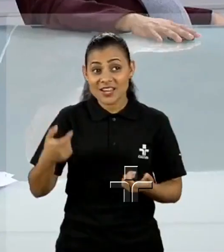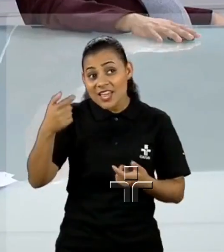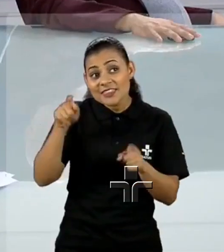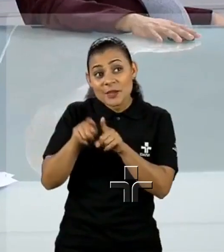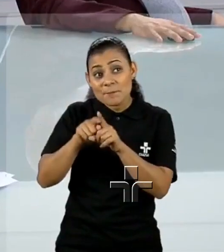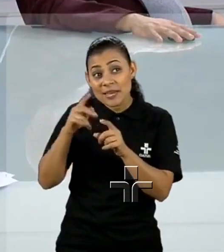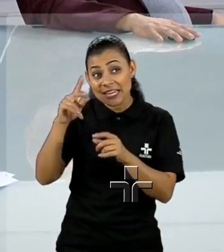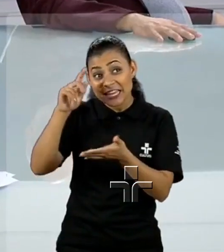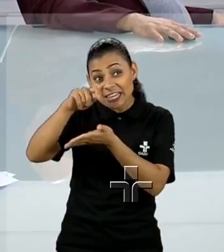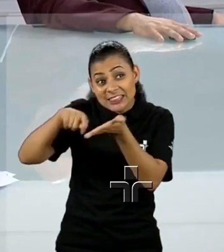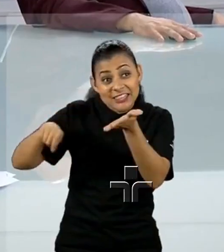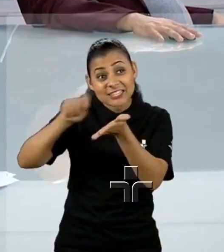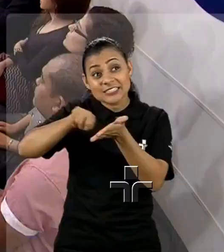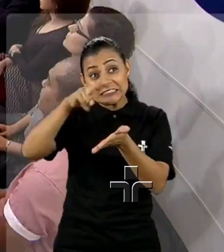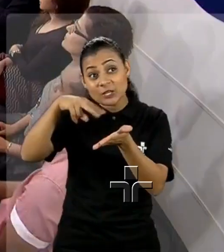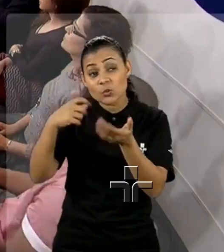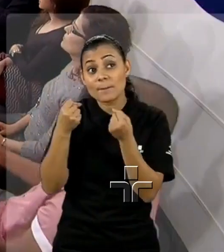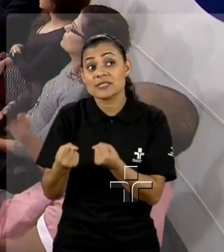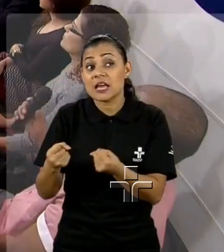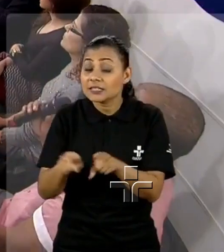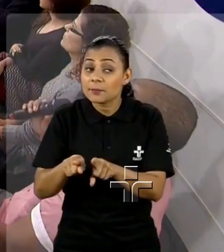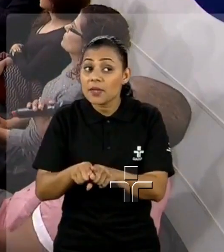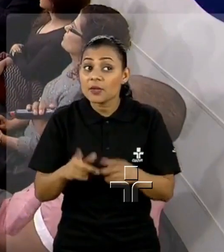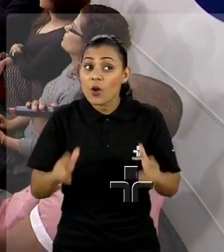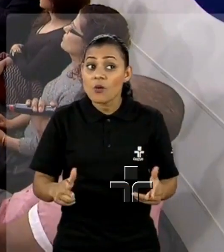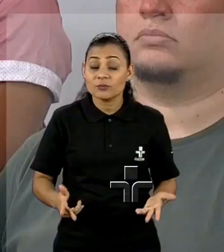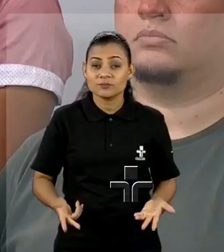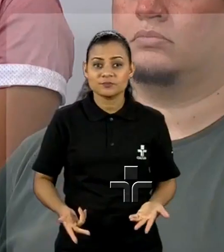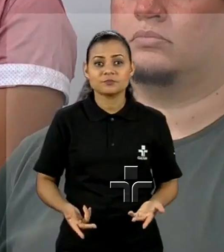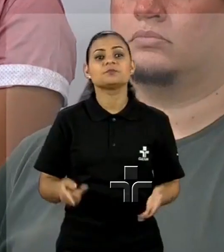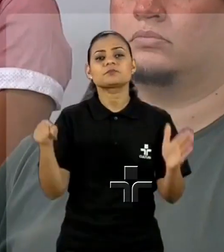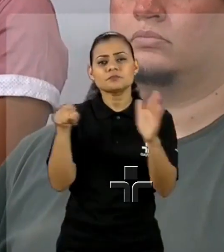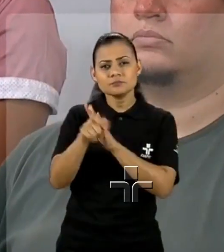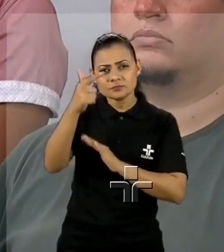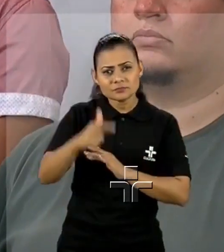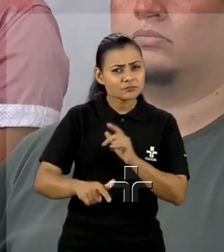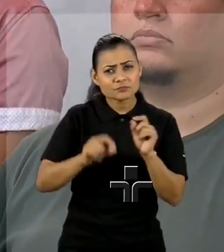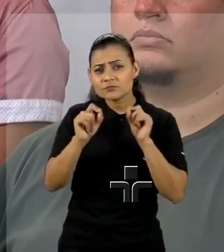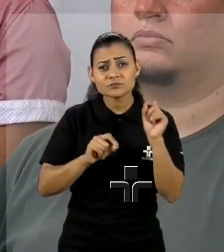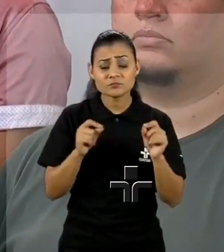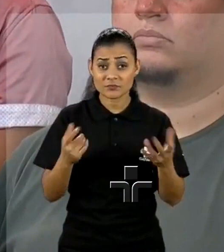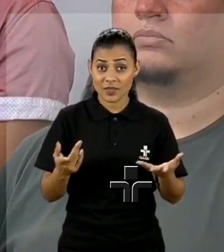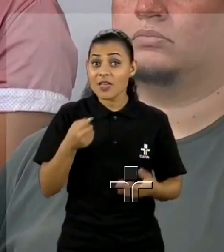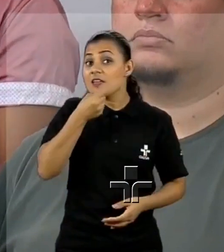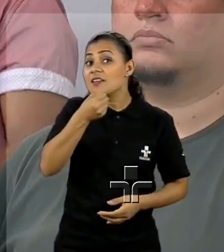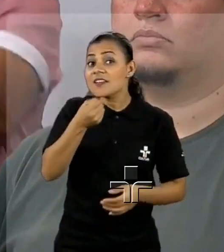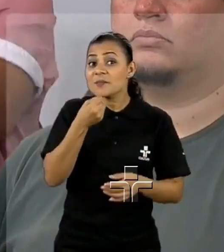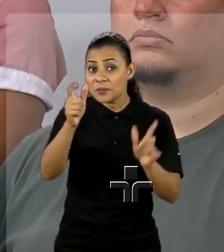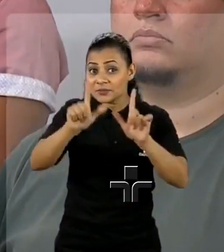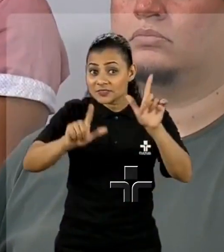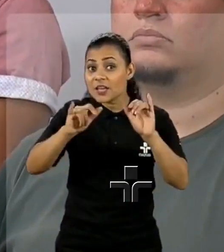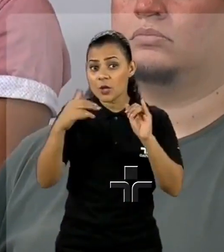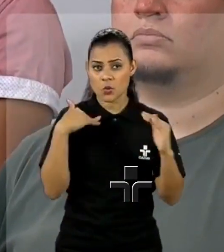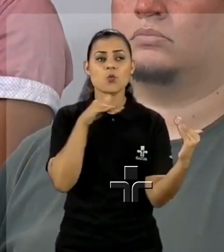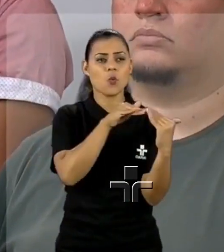mais complexos e assim por diante, né? Mais uma pergunta? De acordo com a reportagem, eu concordo com o